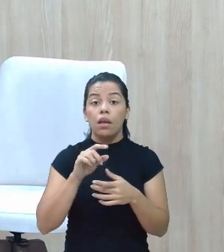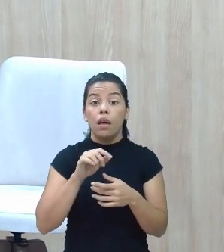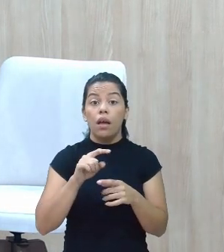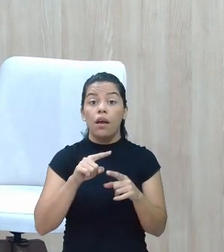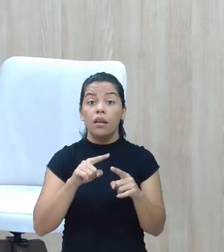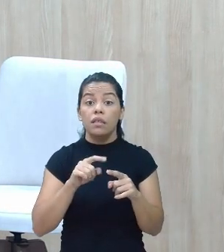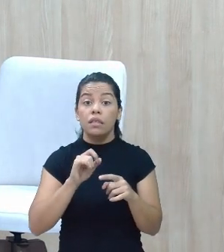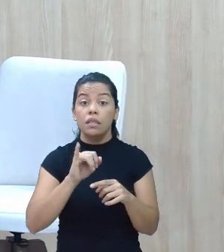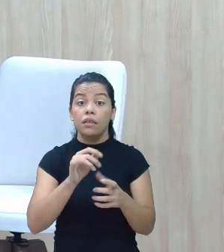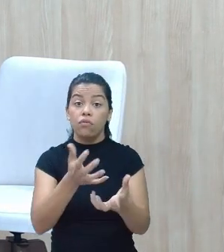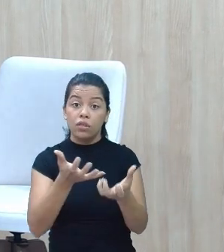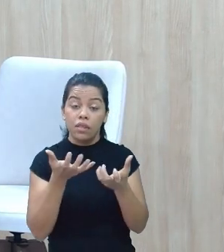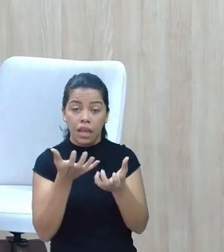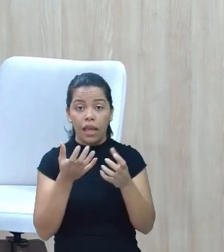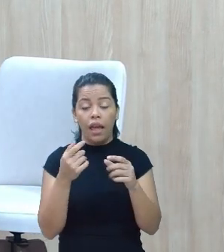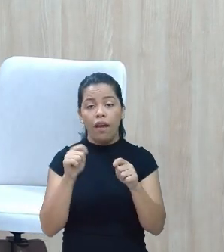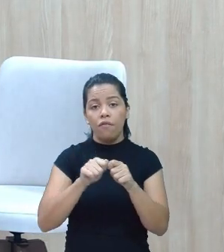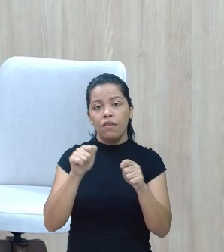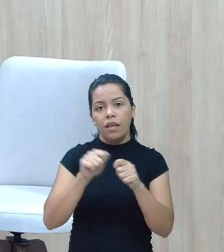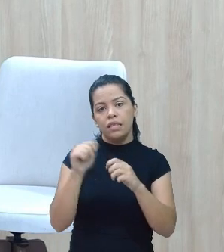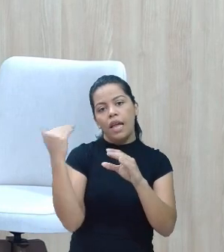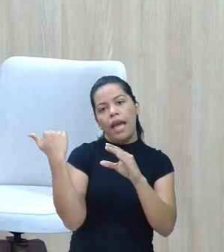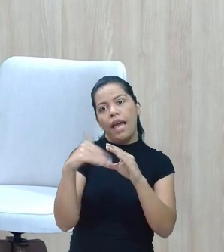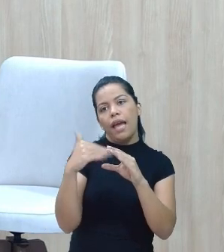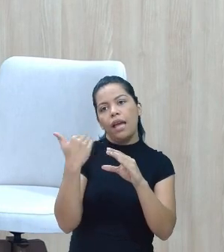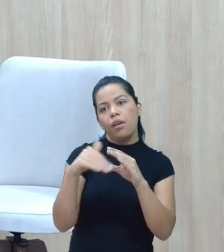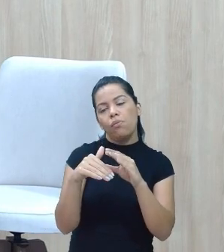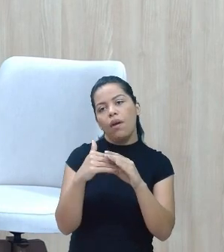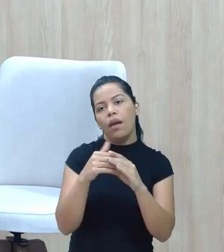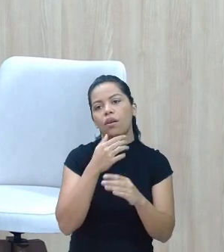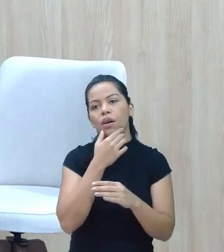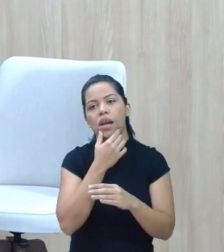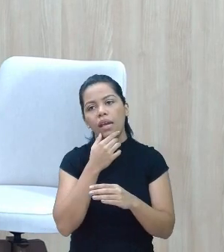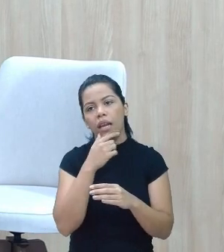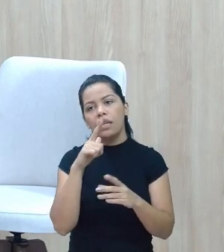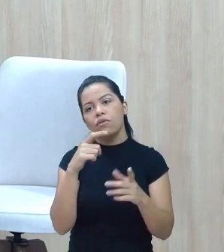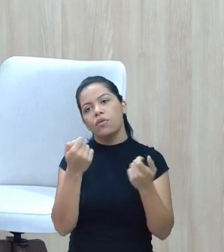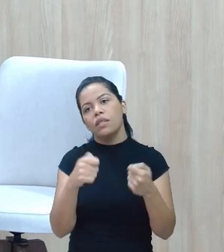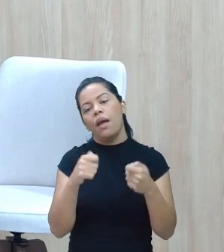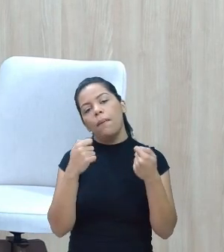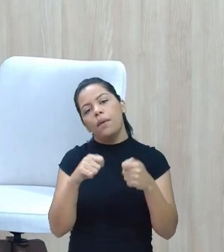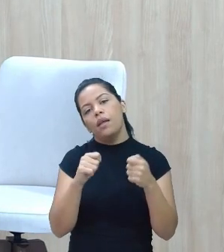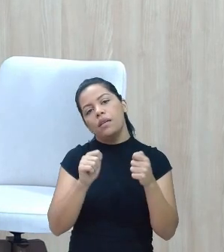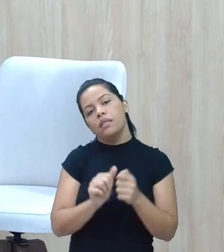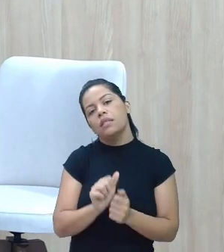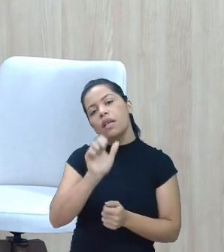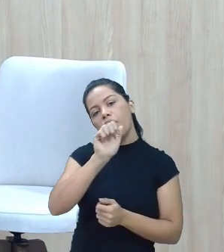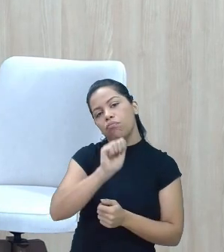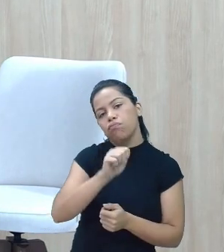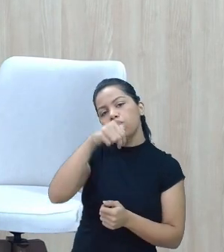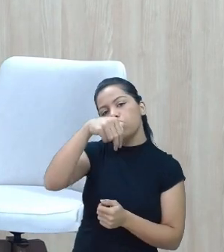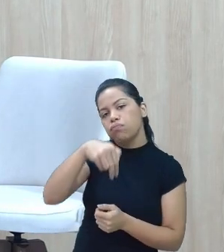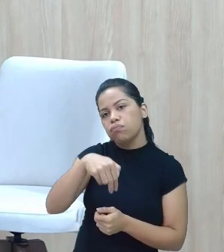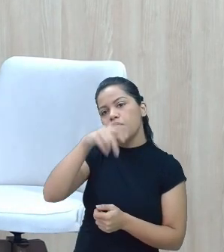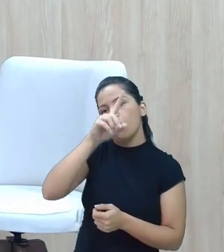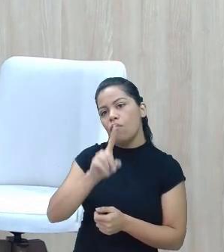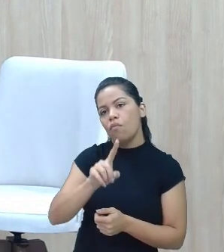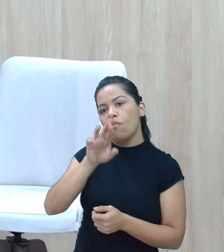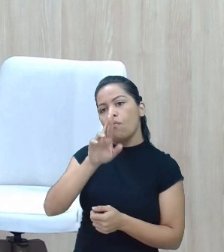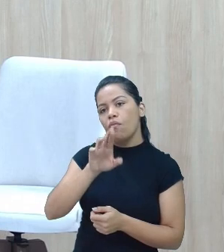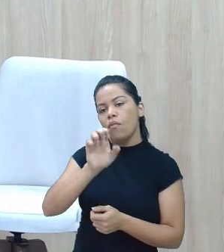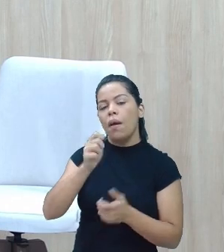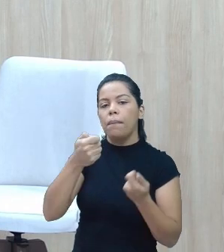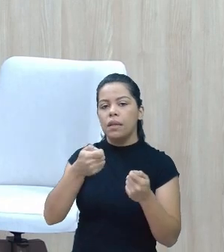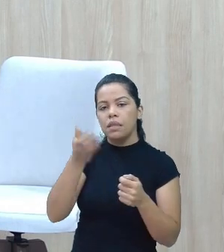tem que soletrar as letras. Isso vai incluir o quê? Os elementos que você também usa na expressão dos e-mails, como, por exemplo,